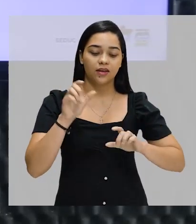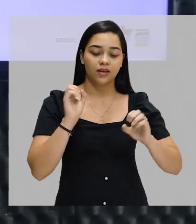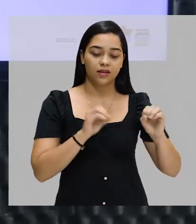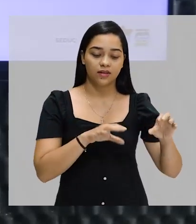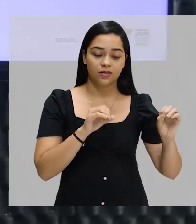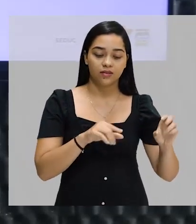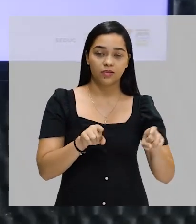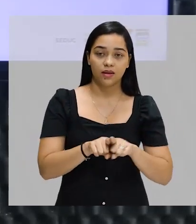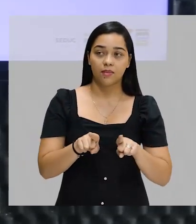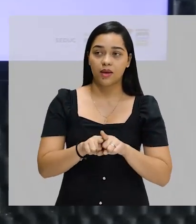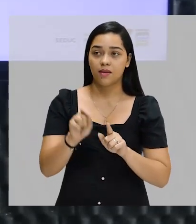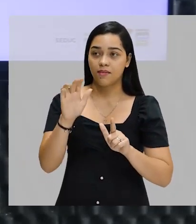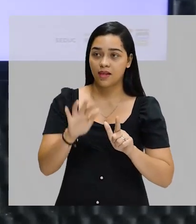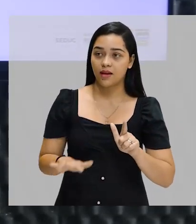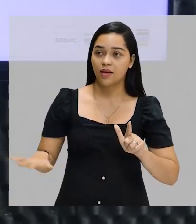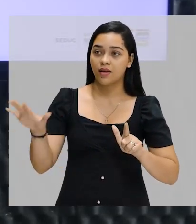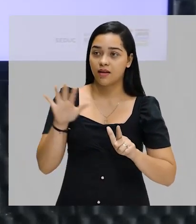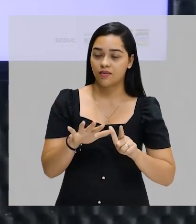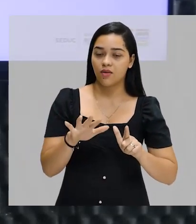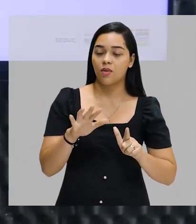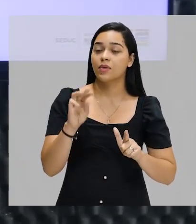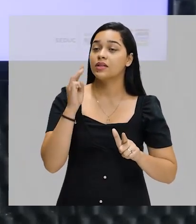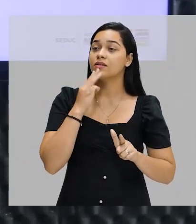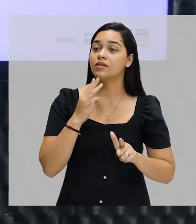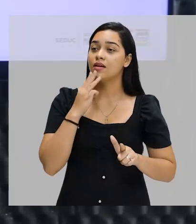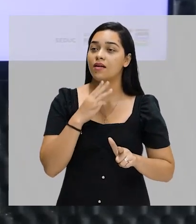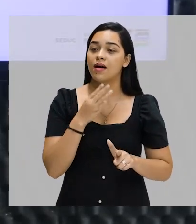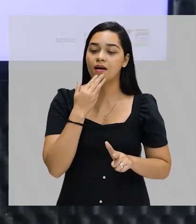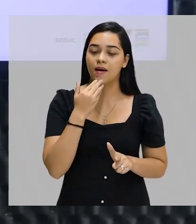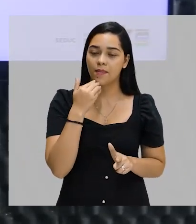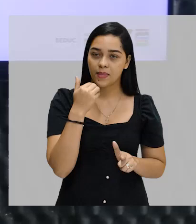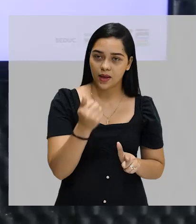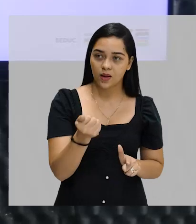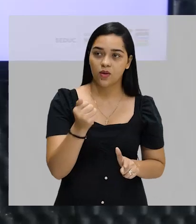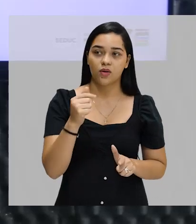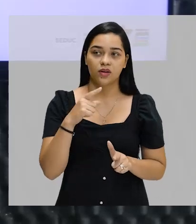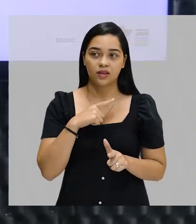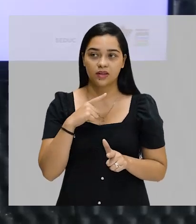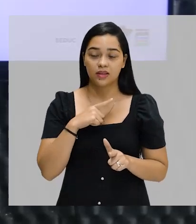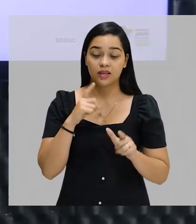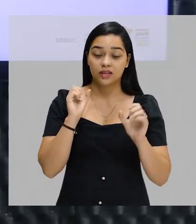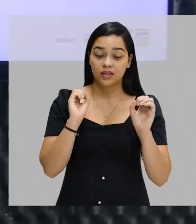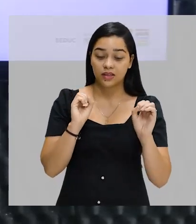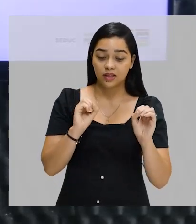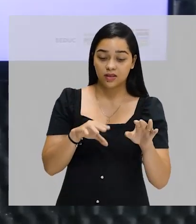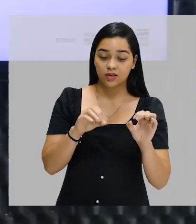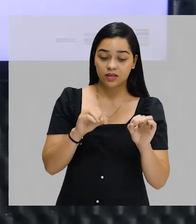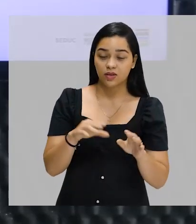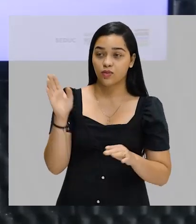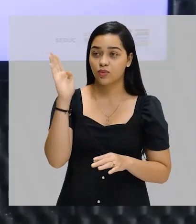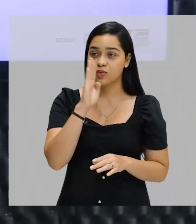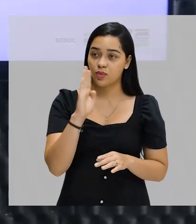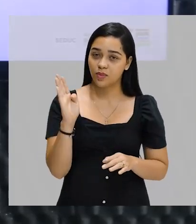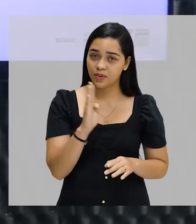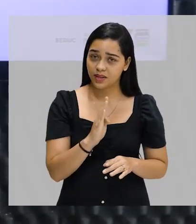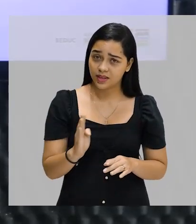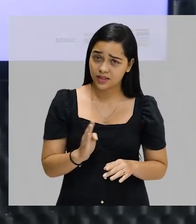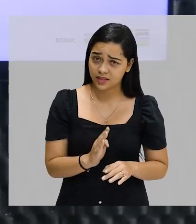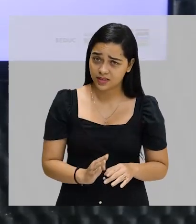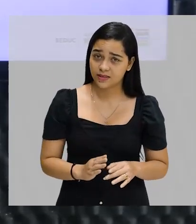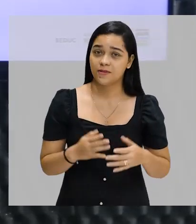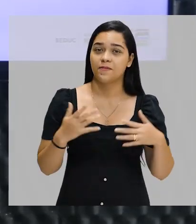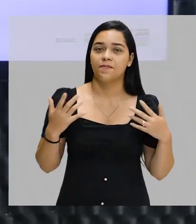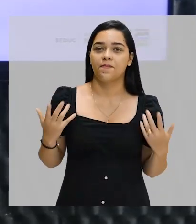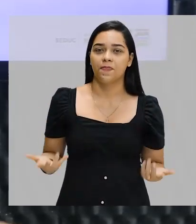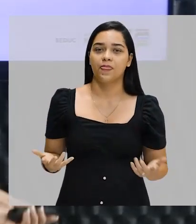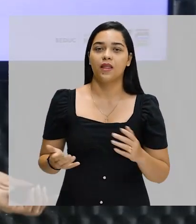e plataforma Gonçalves Dias, a melhor plataforma de educação do Brasil. Muito